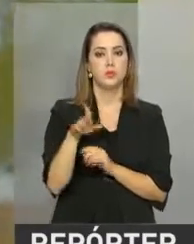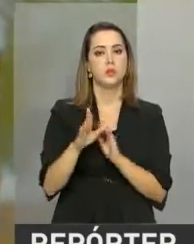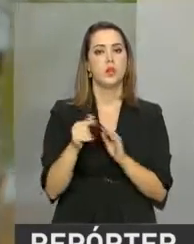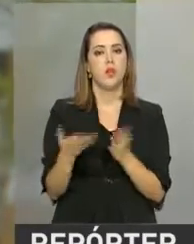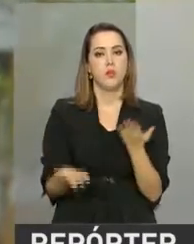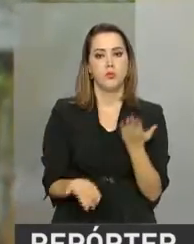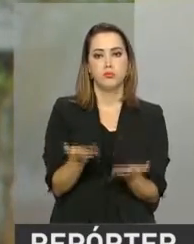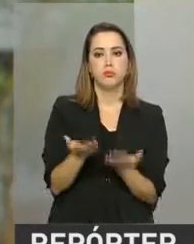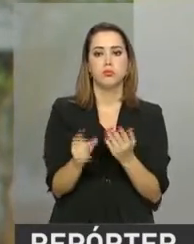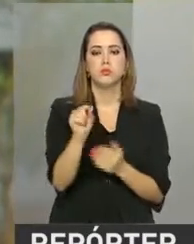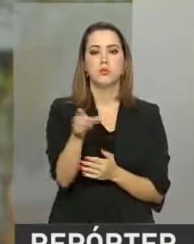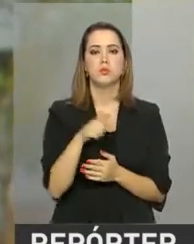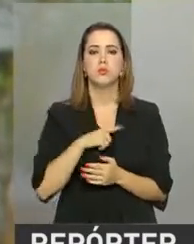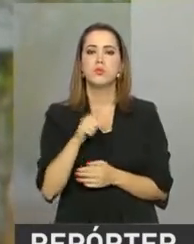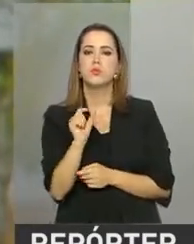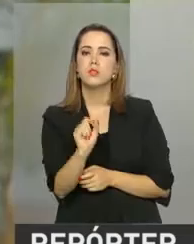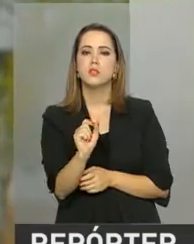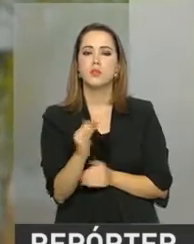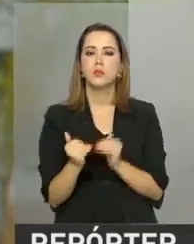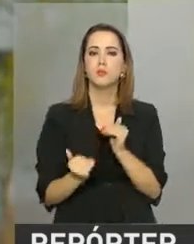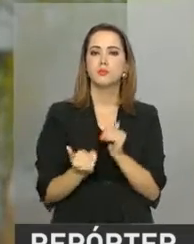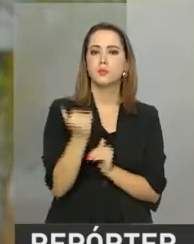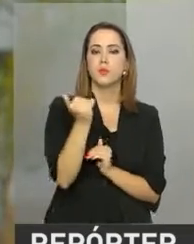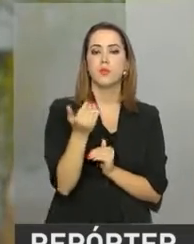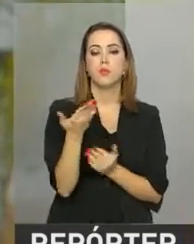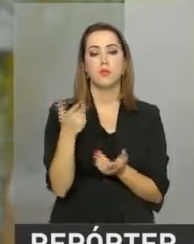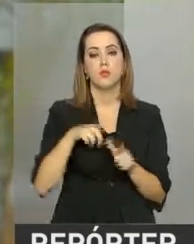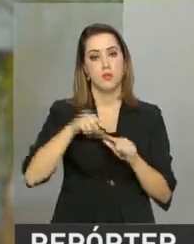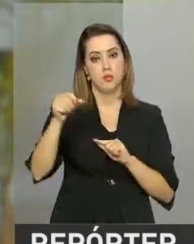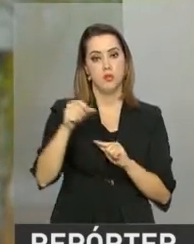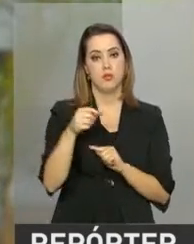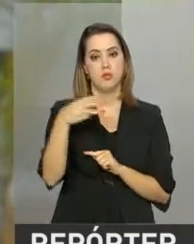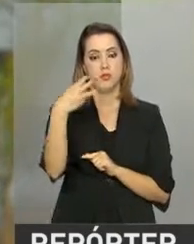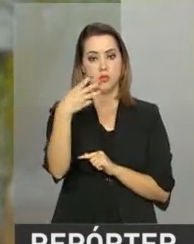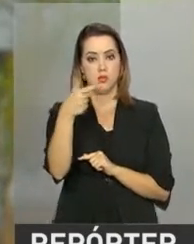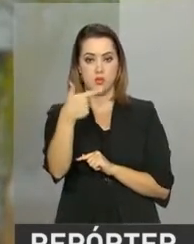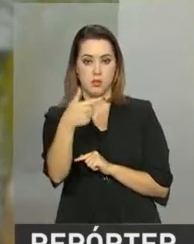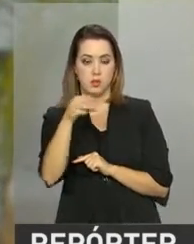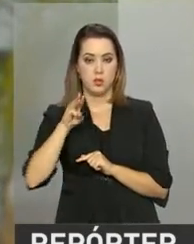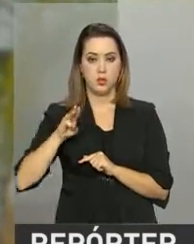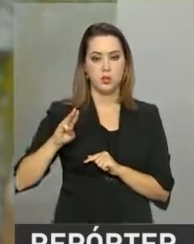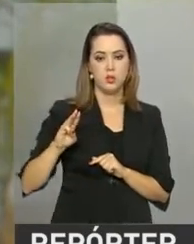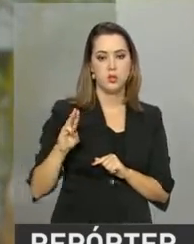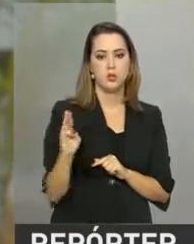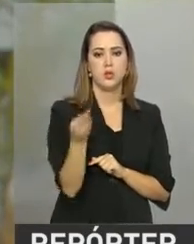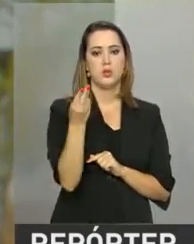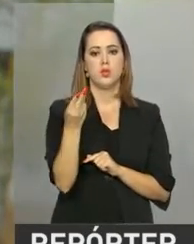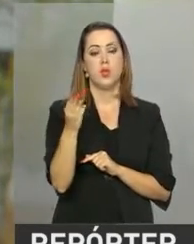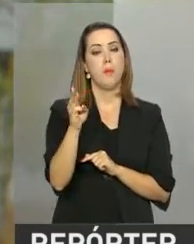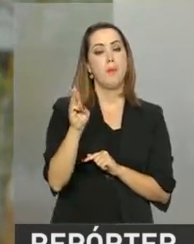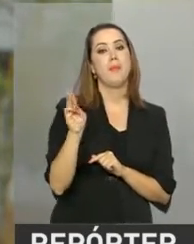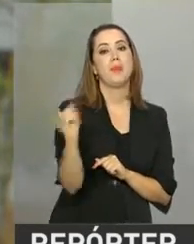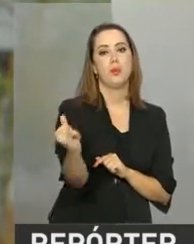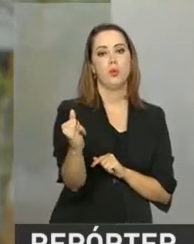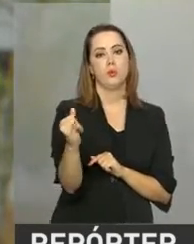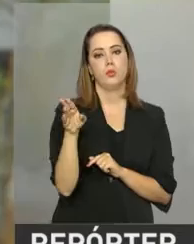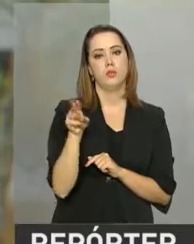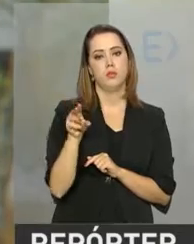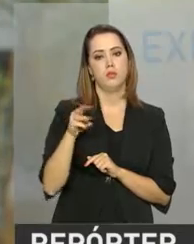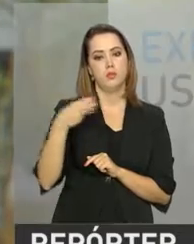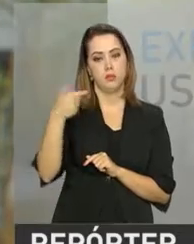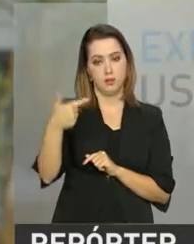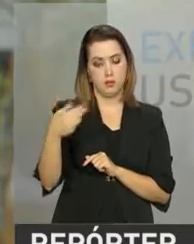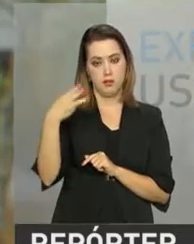a balança comercial brasileira registrou um superávit recorde de mais de 32 bilhões de dólares nos primeiros 8 meses desse